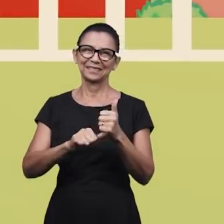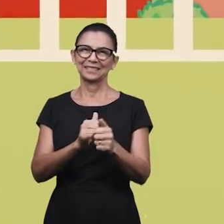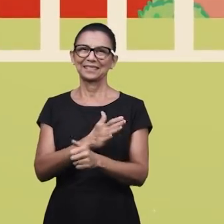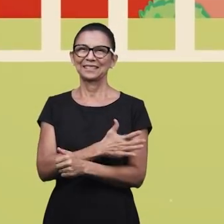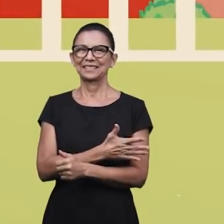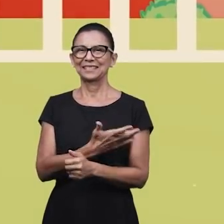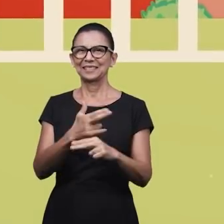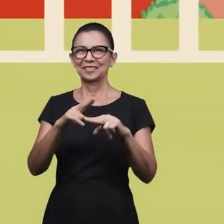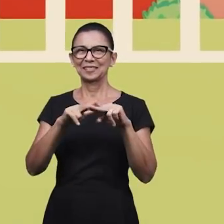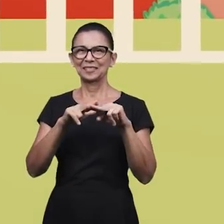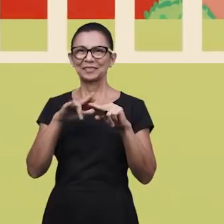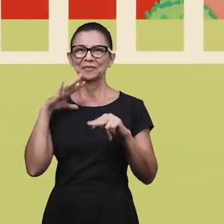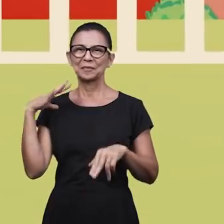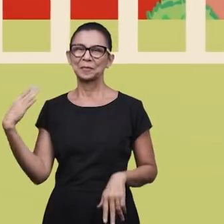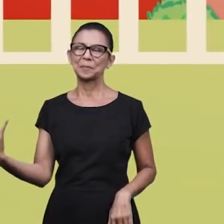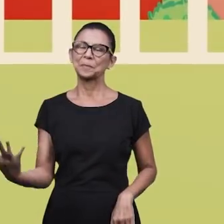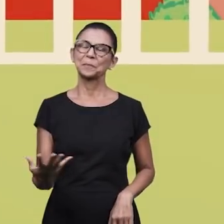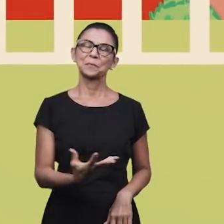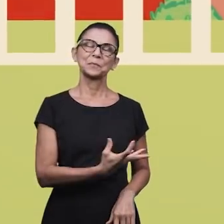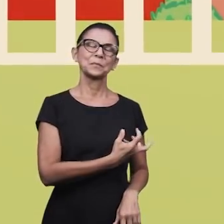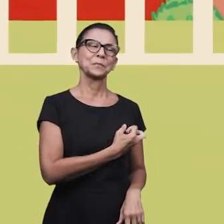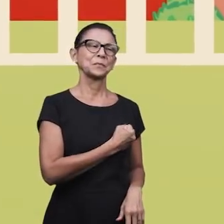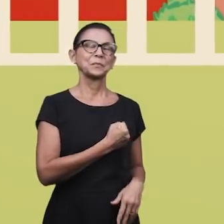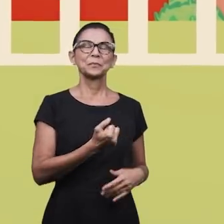pela tua salvação.